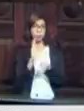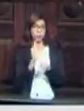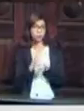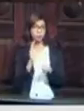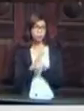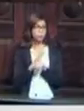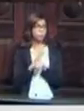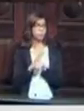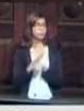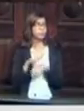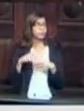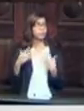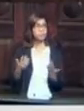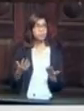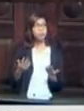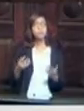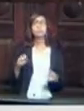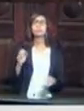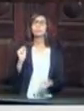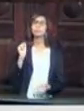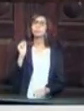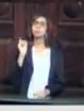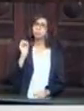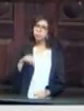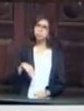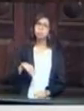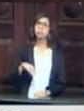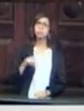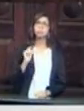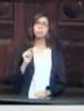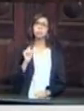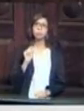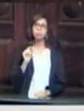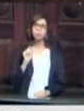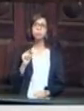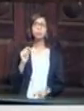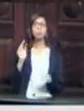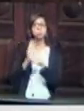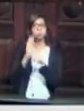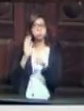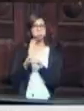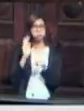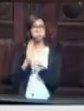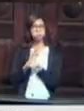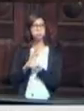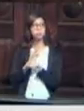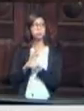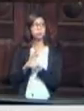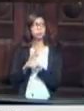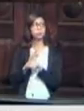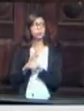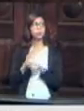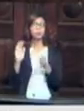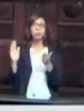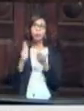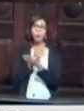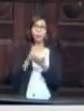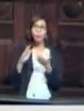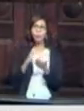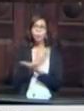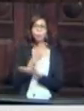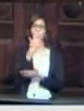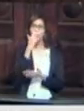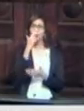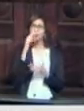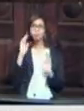e sim, mas sim, com a participação de meia dúzia que se